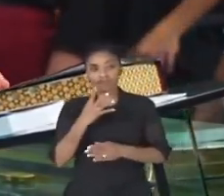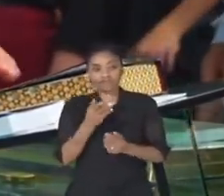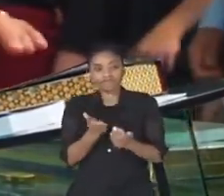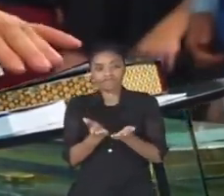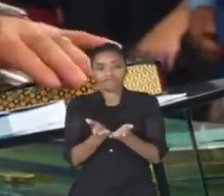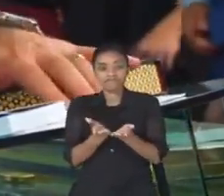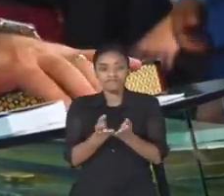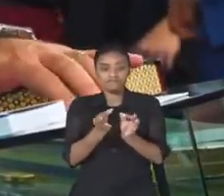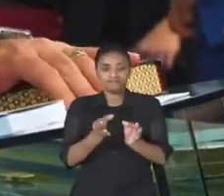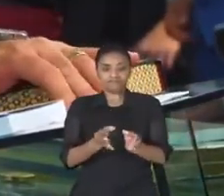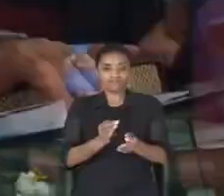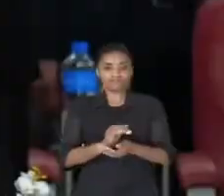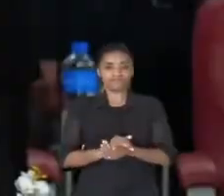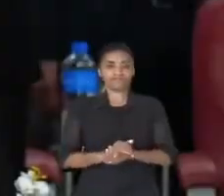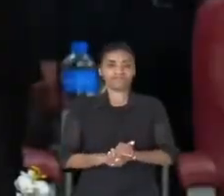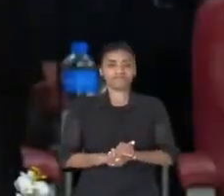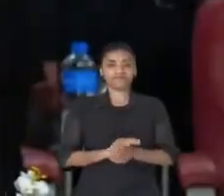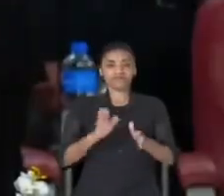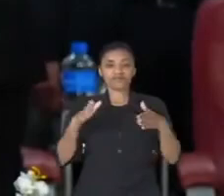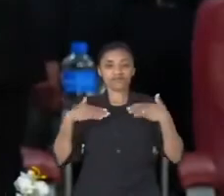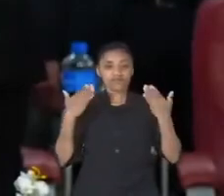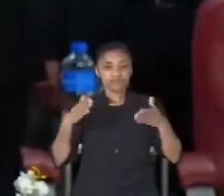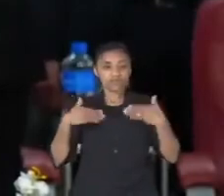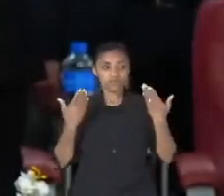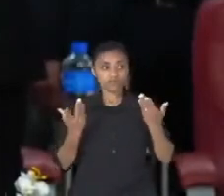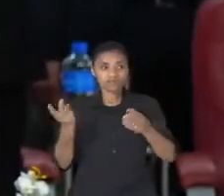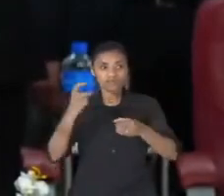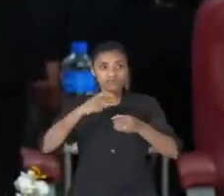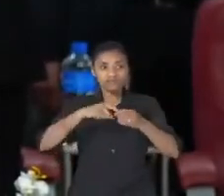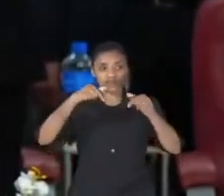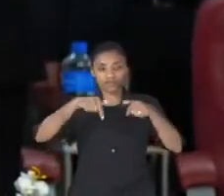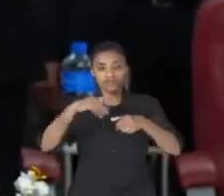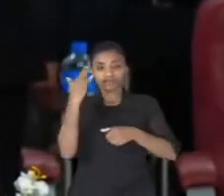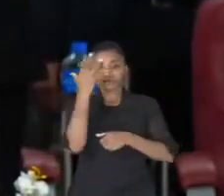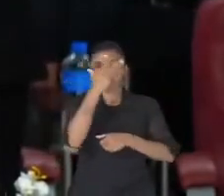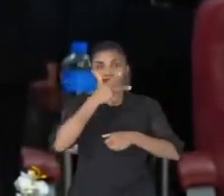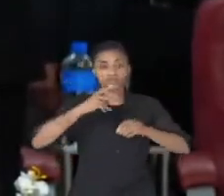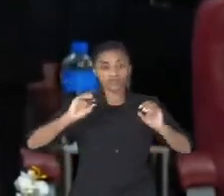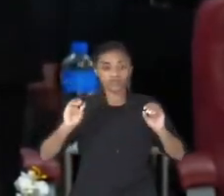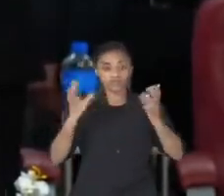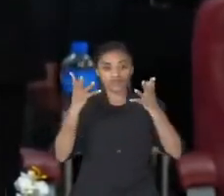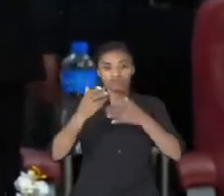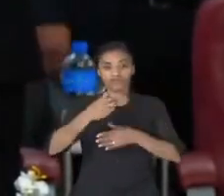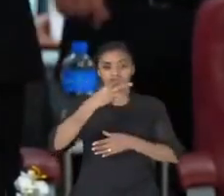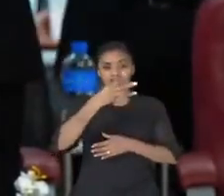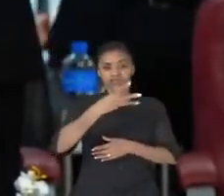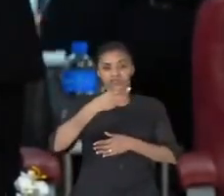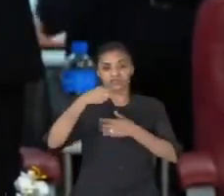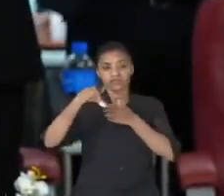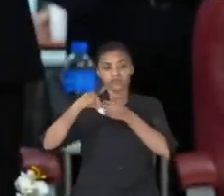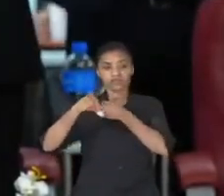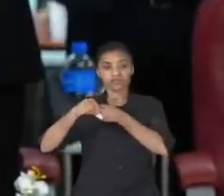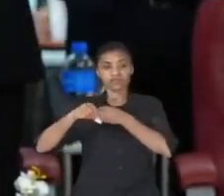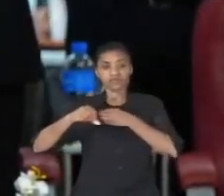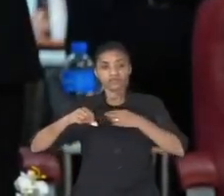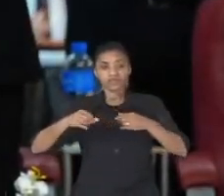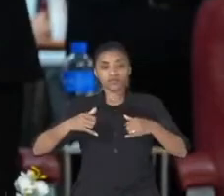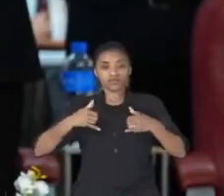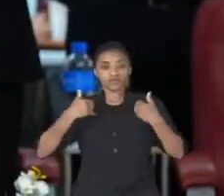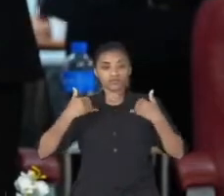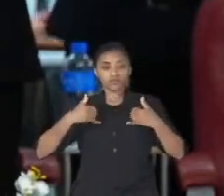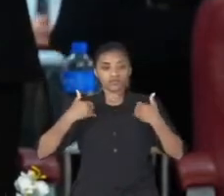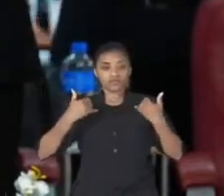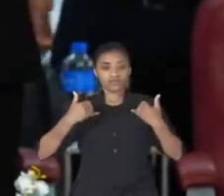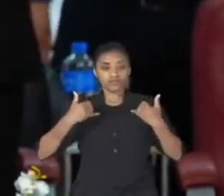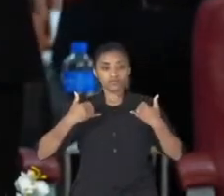né? Uma alegria estar de volta nessa linda festa, no 39º aniversário